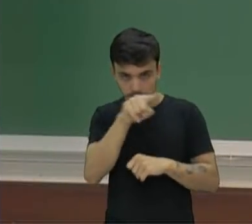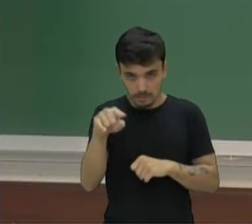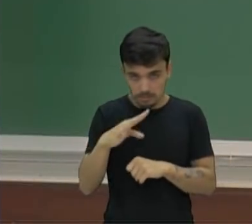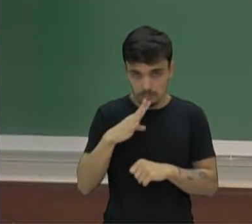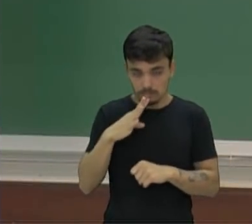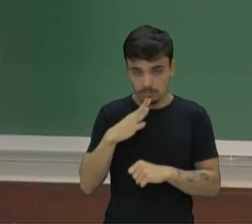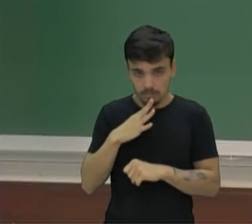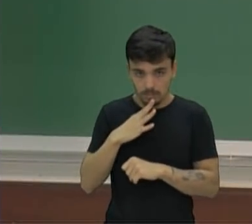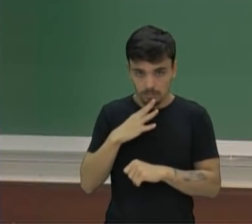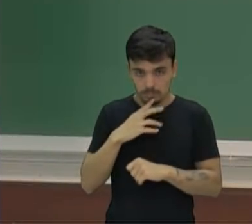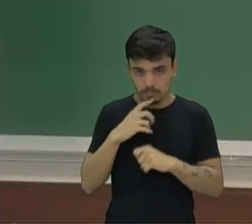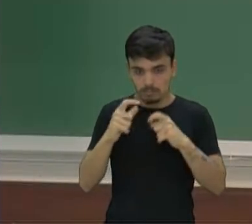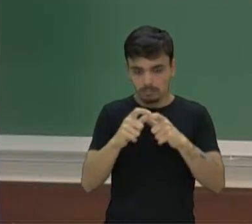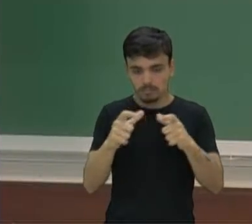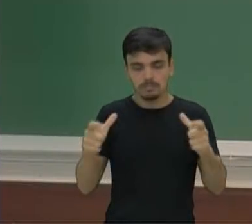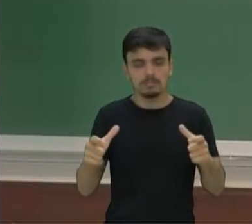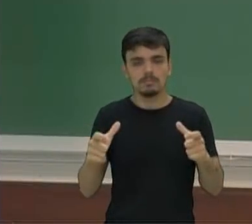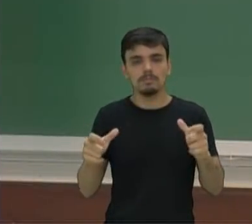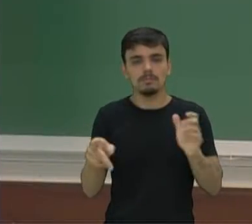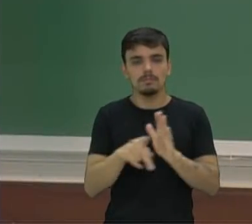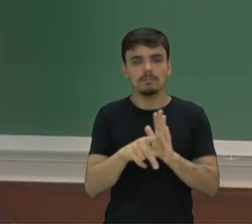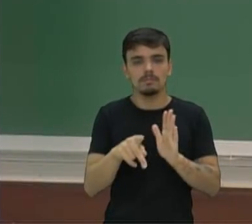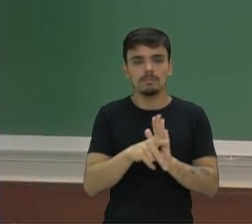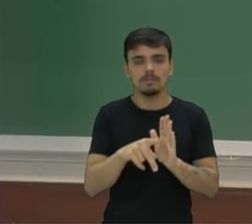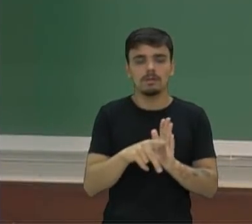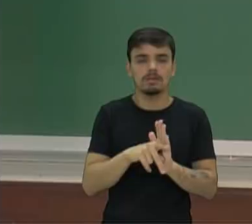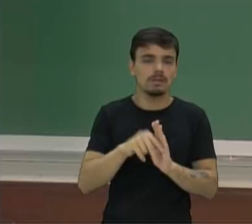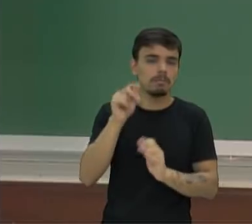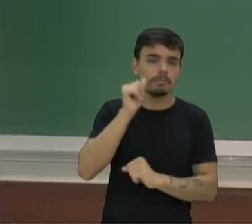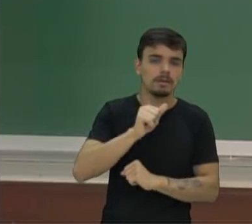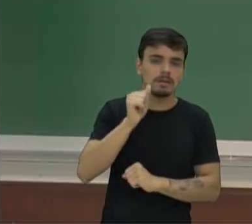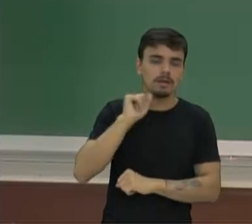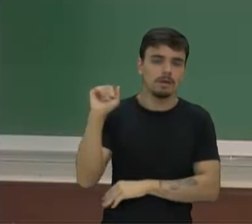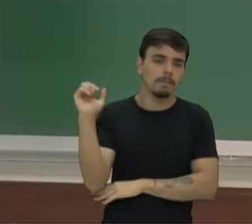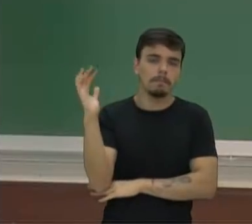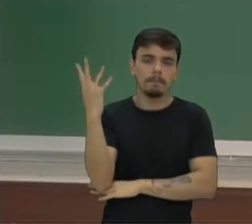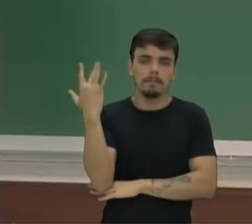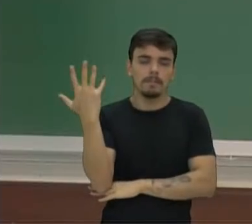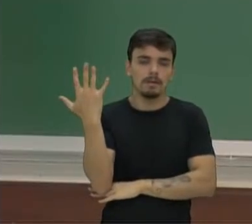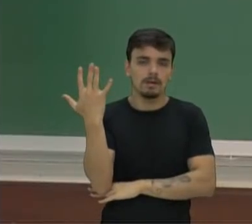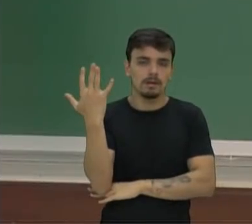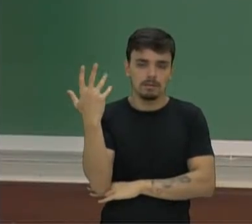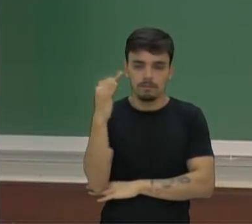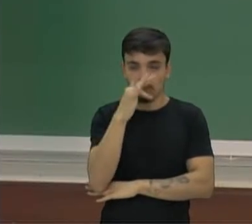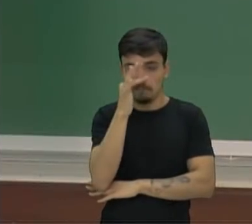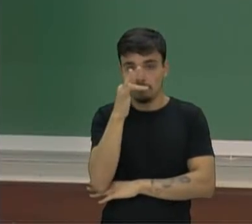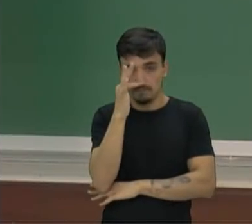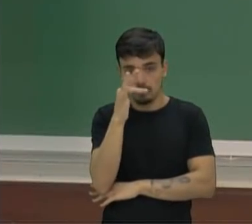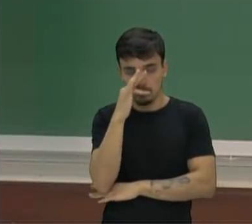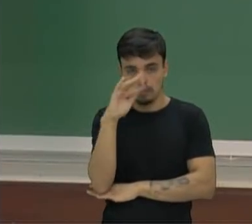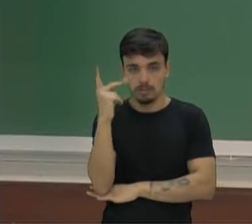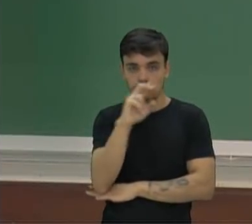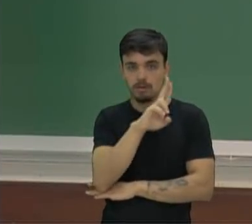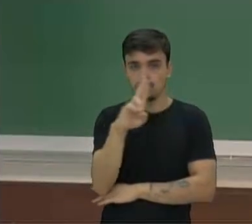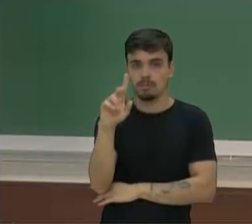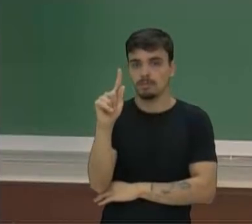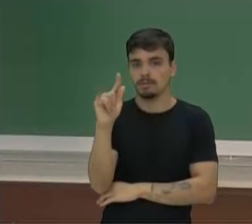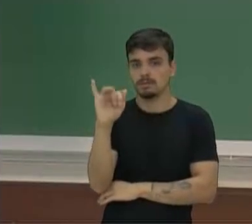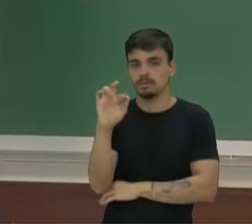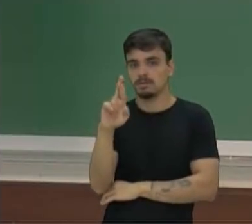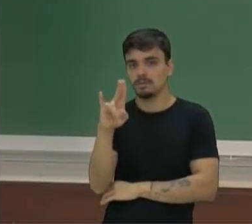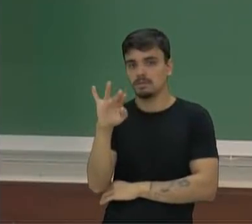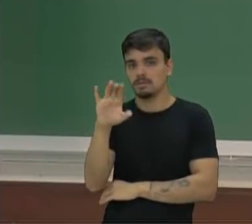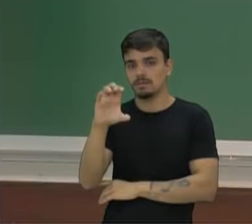A parte feminina da planta, das flores, é chamada de gineceu, onde